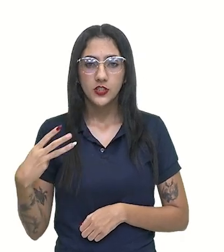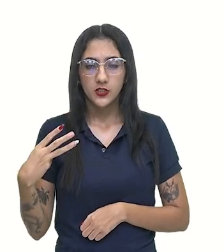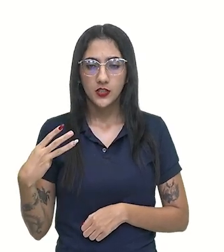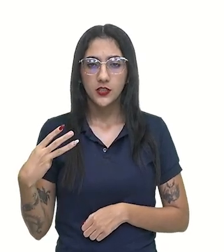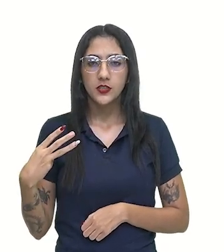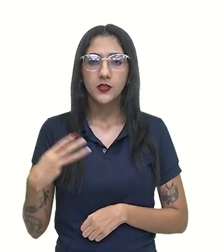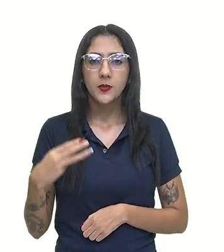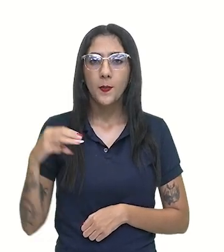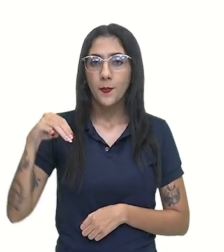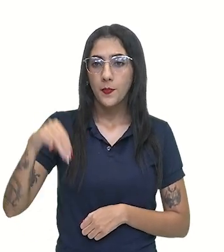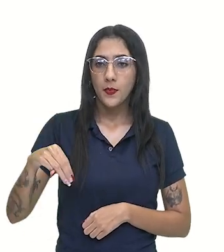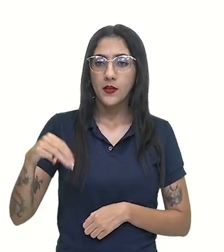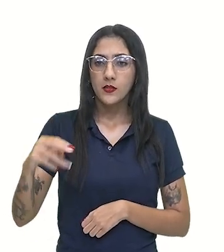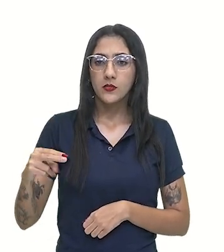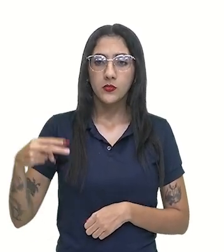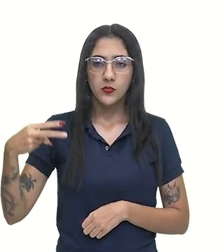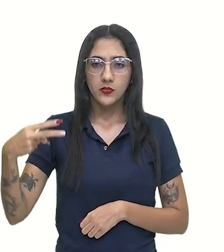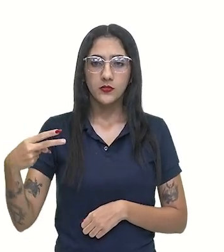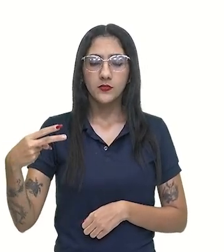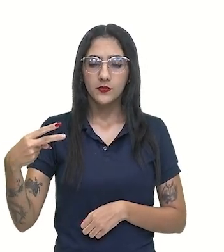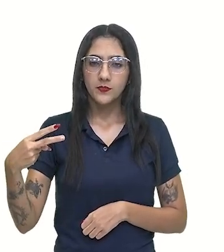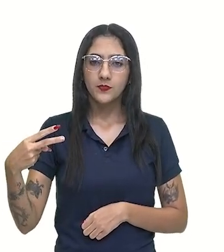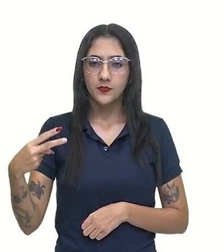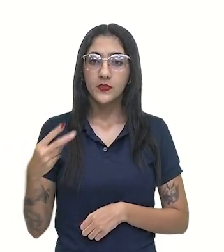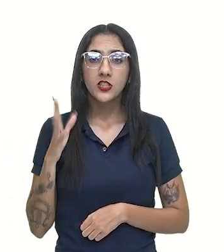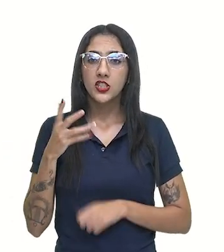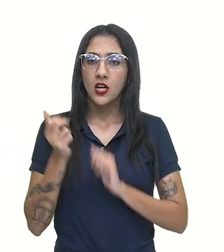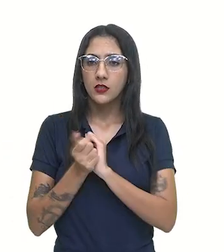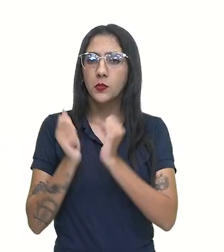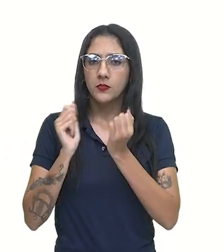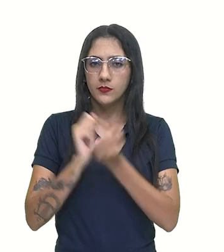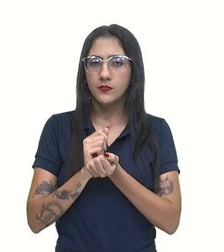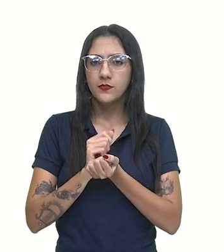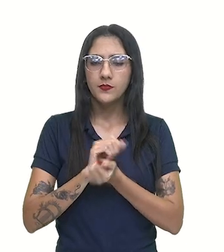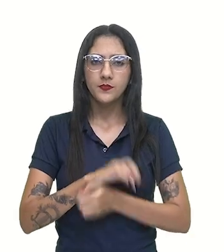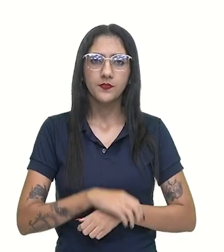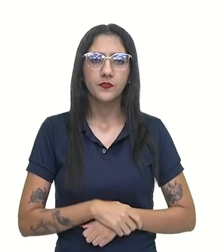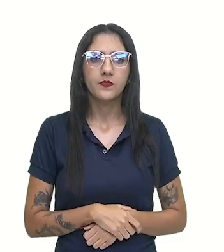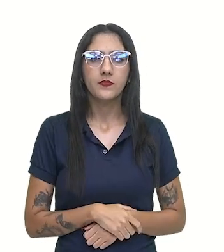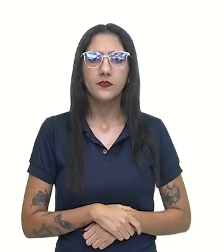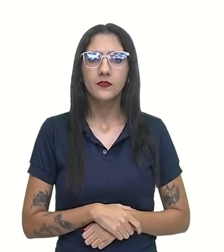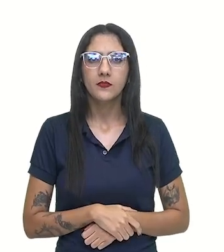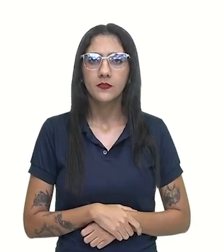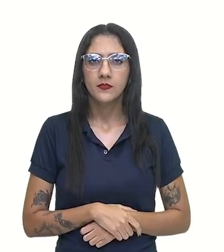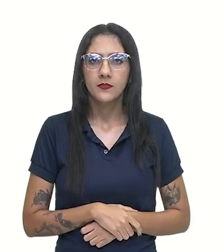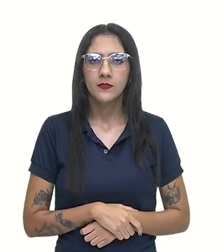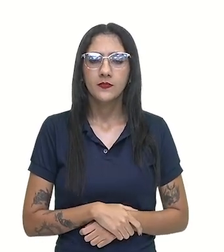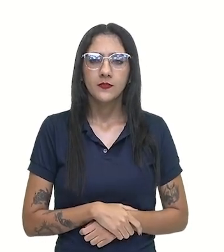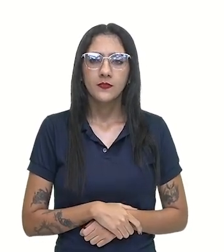0,423 metros quadrados já na conversão, tá?